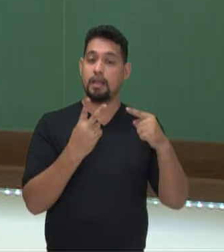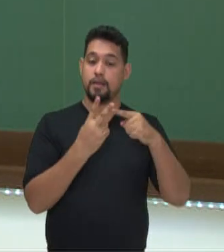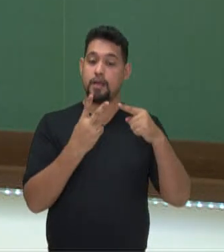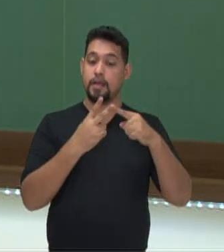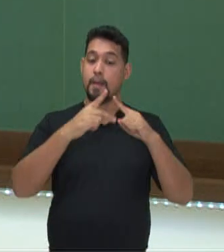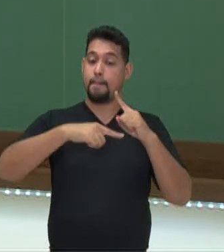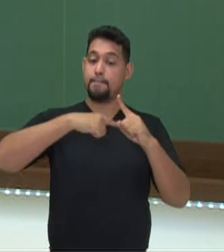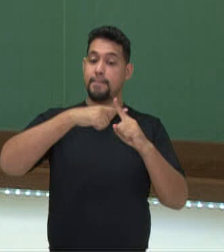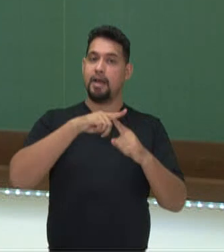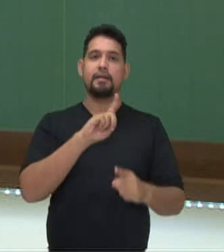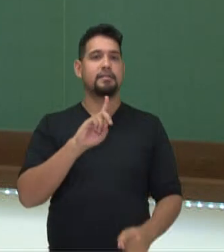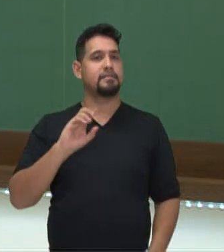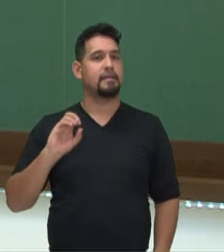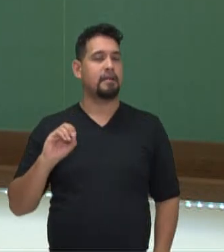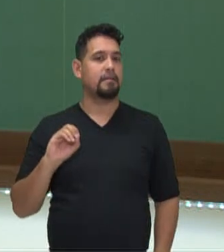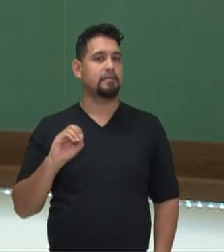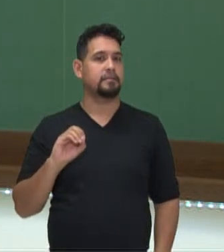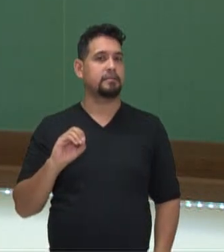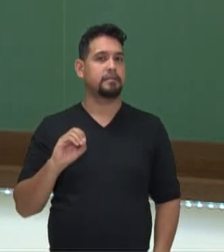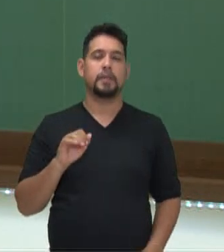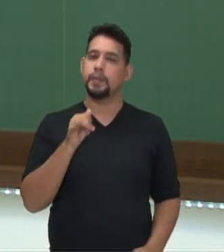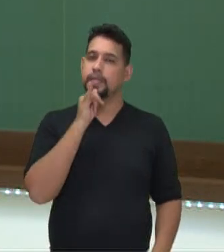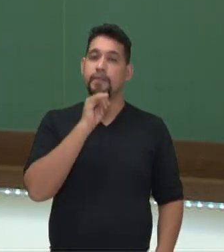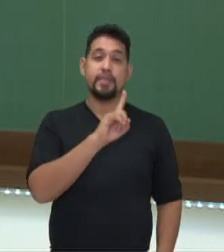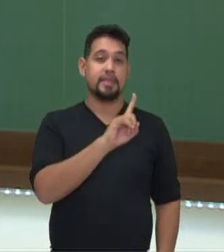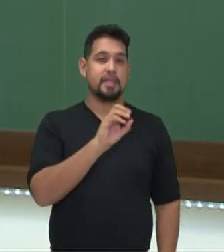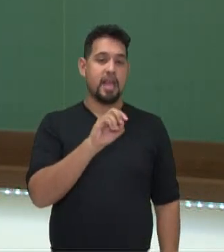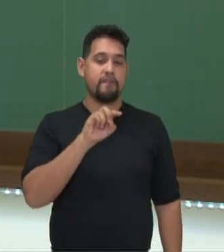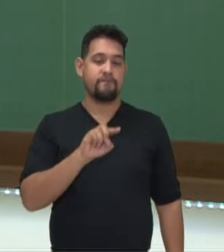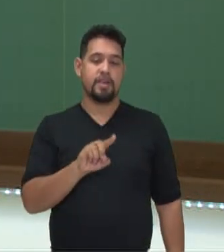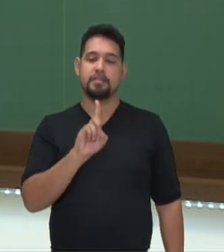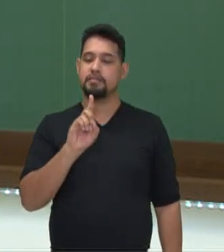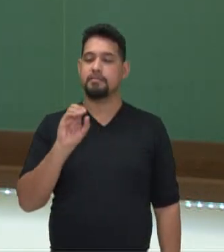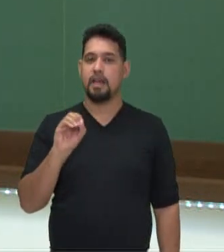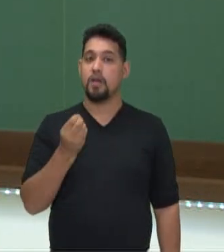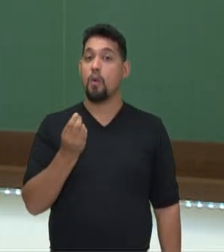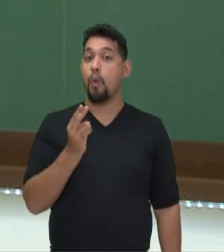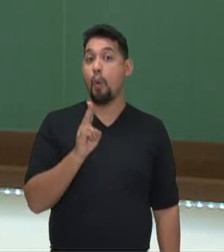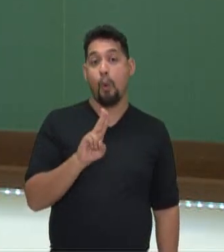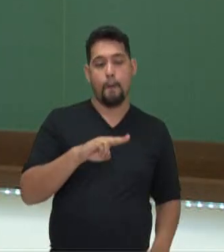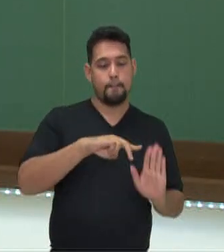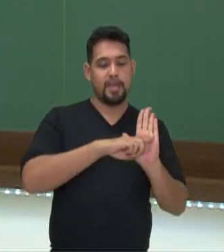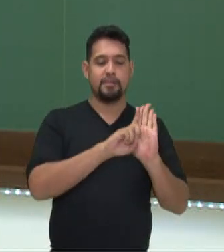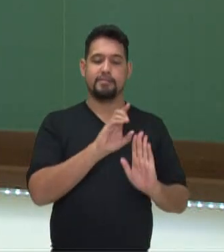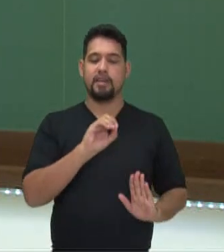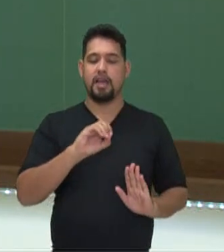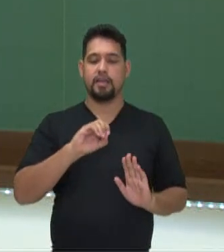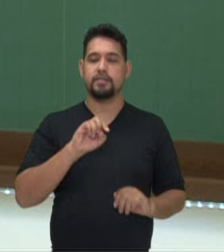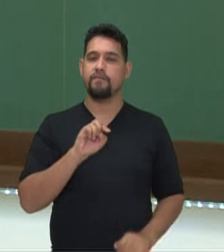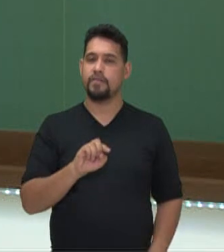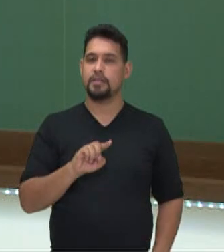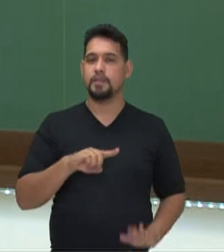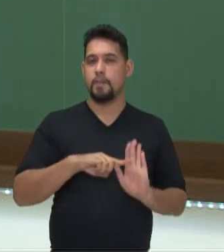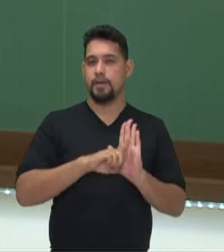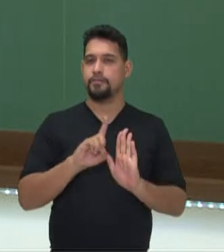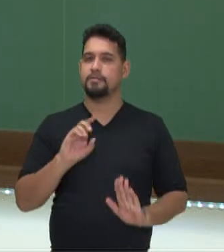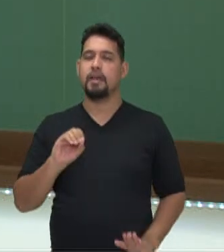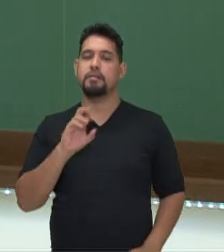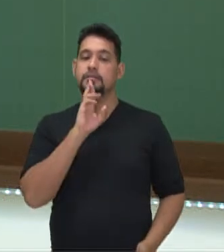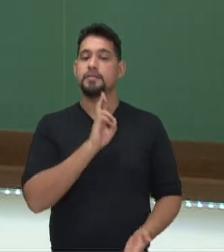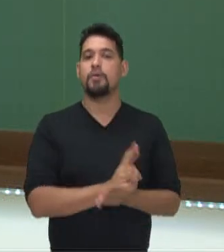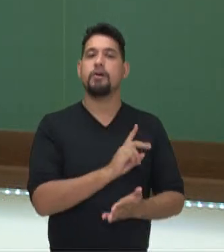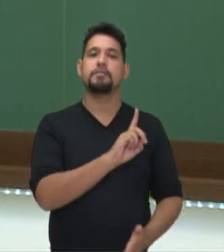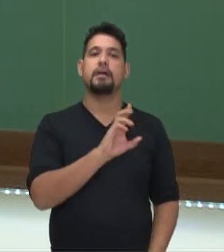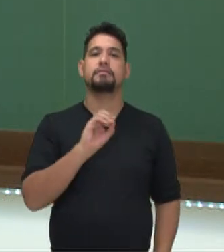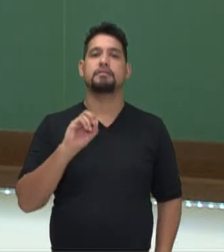mais 100. Porque se eu pegar 10 vezes 10 ou menos 10 vezes menos 10, ele vai nos dar